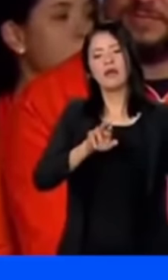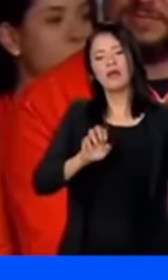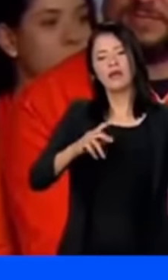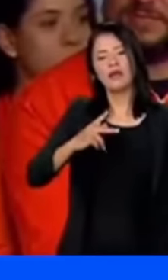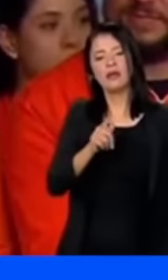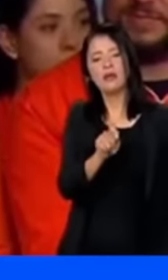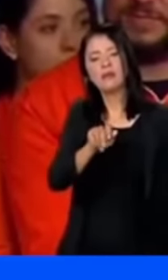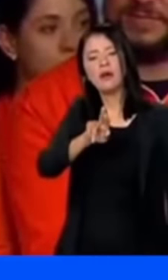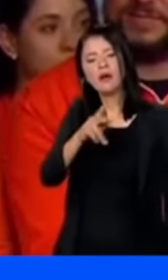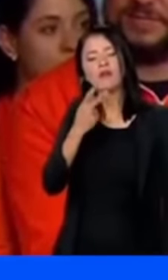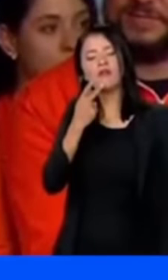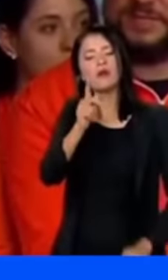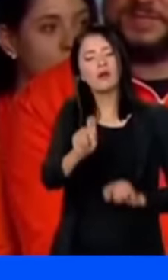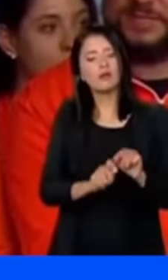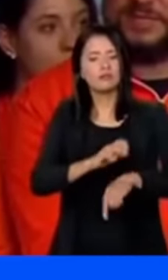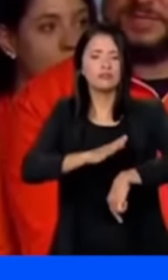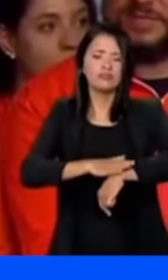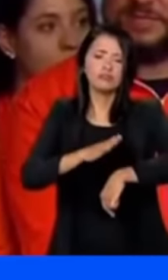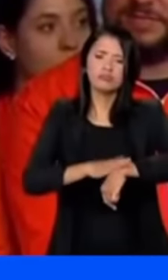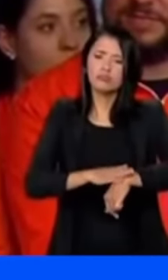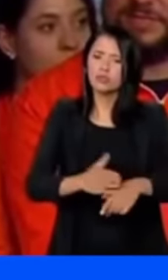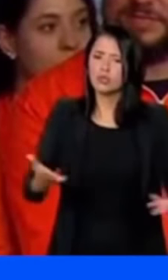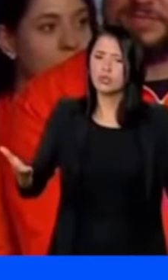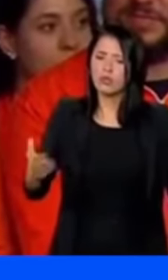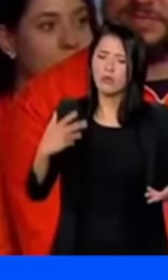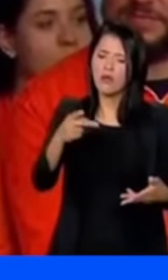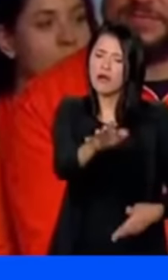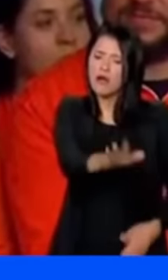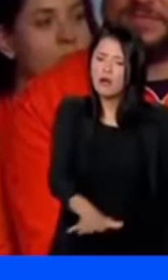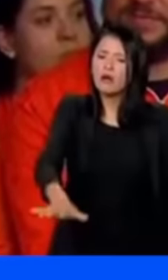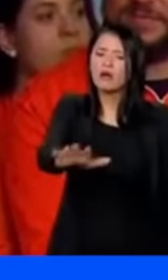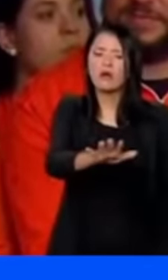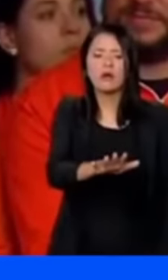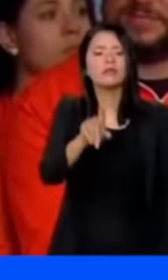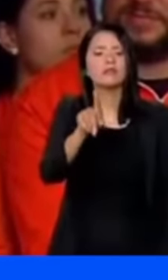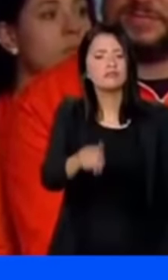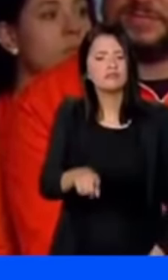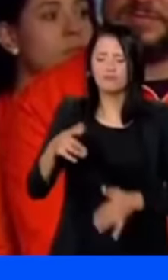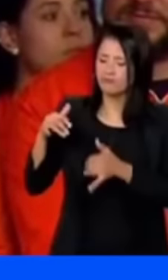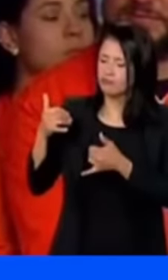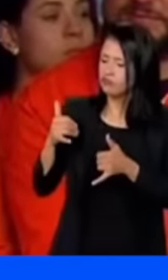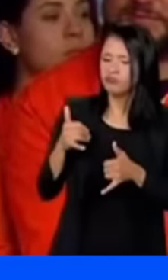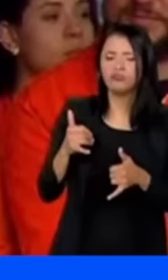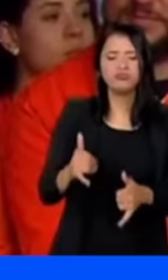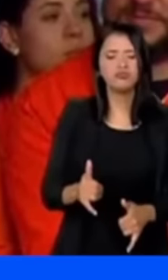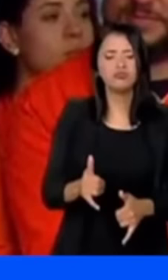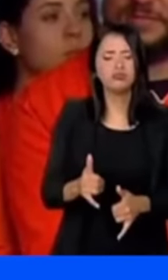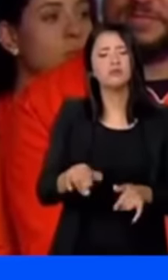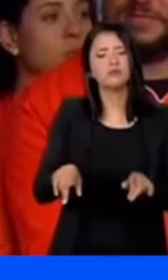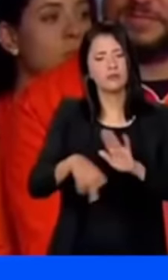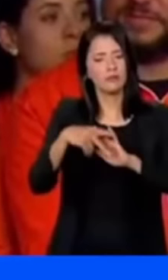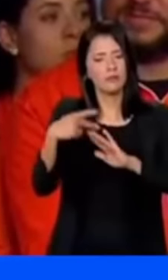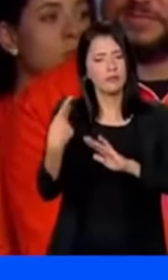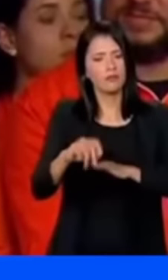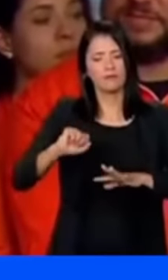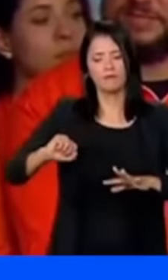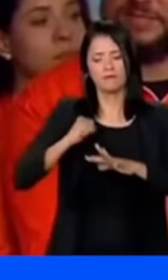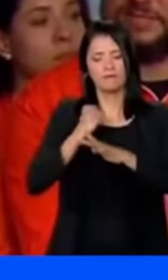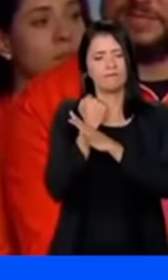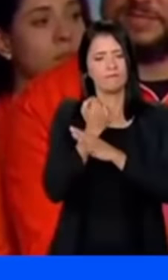Dizer, momento histórico para o setor energético e para a